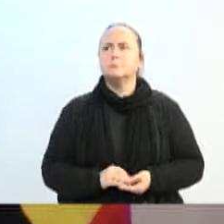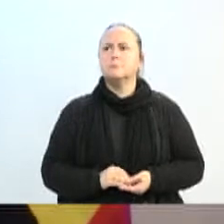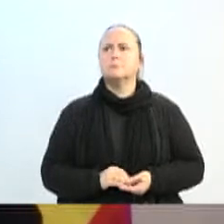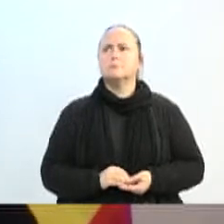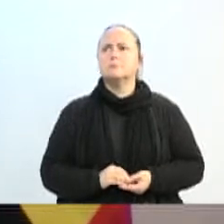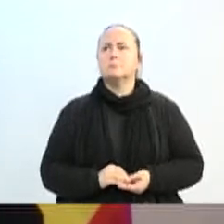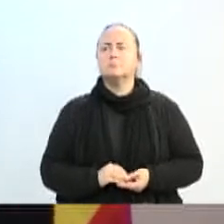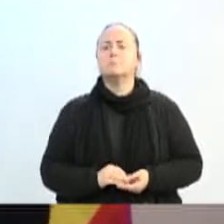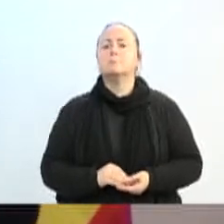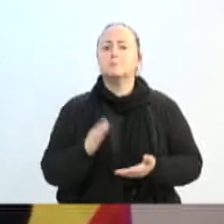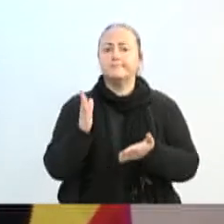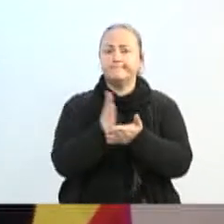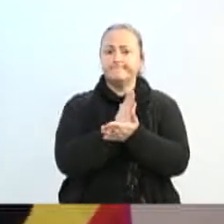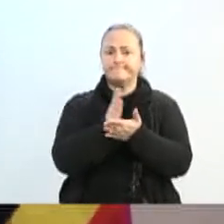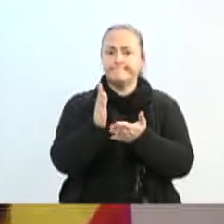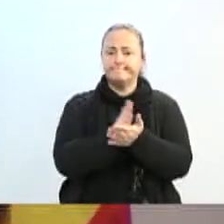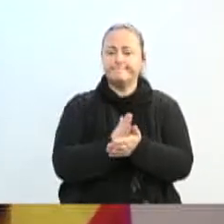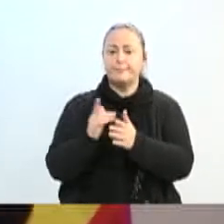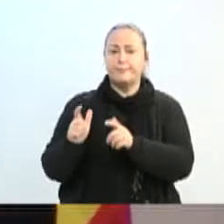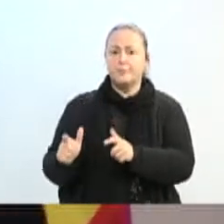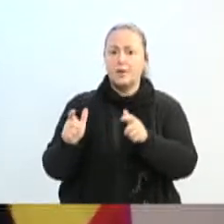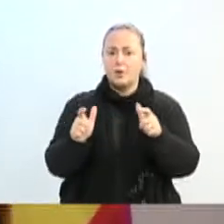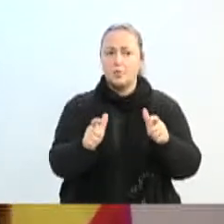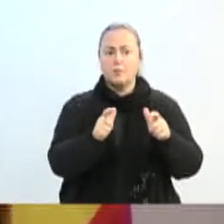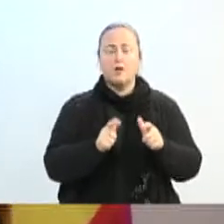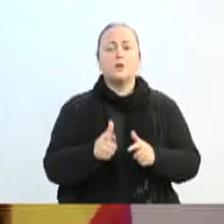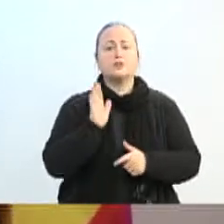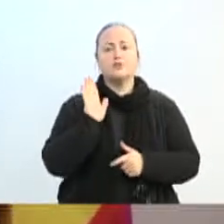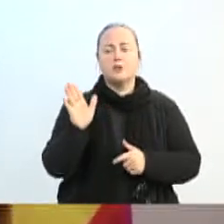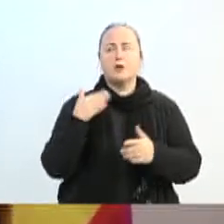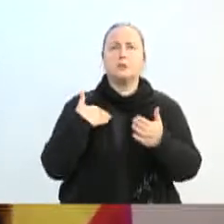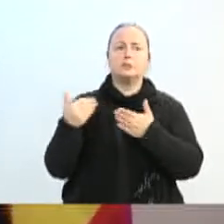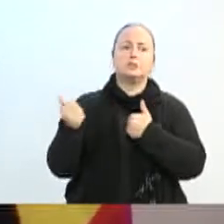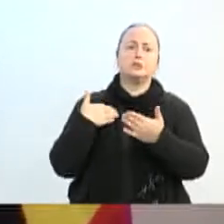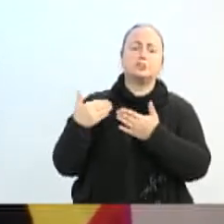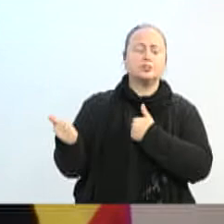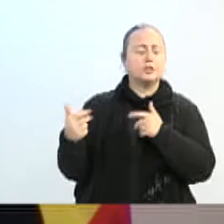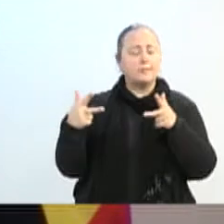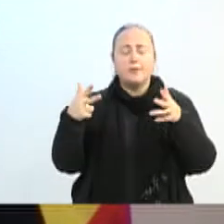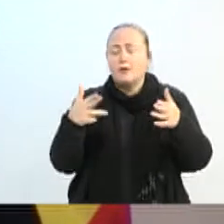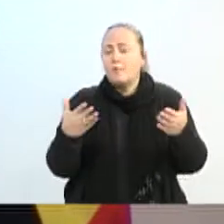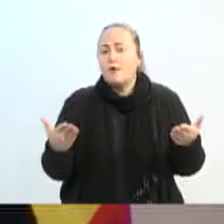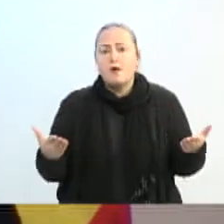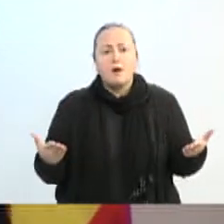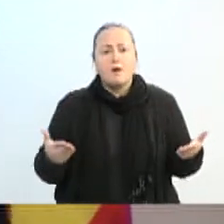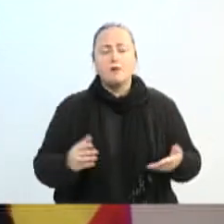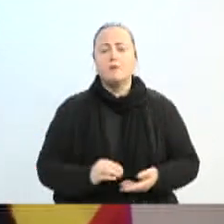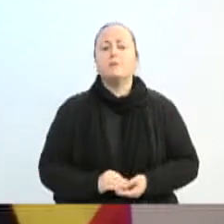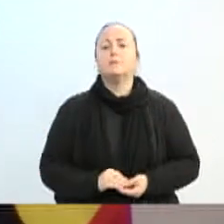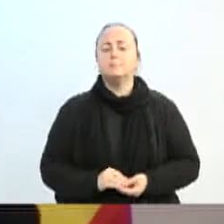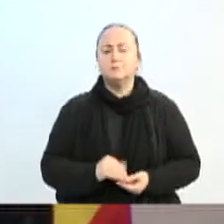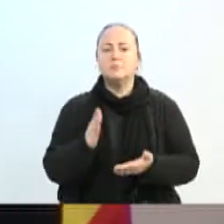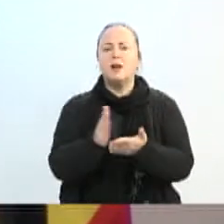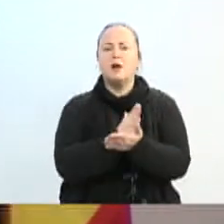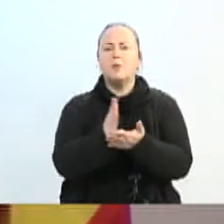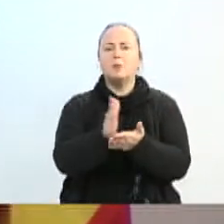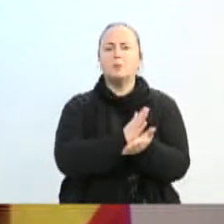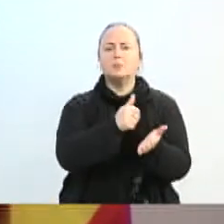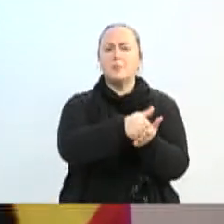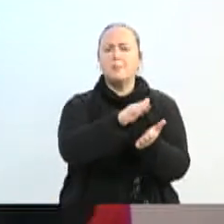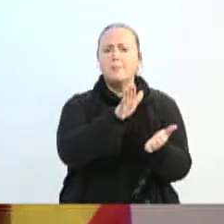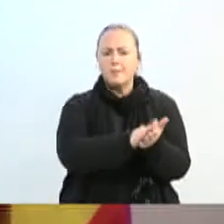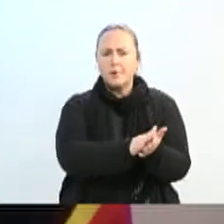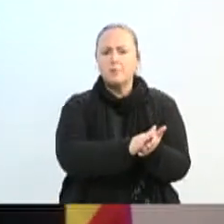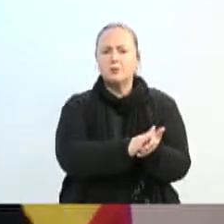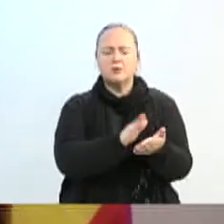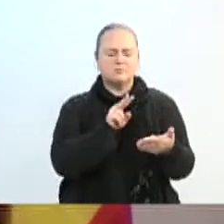porque em alguns lugares nós somos chamados por causa desse tipo de situação e muitos são notificados e dizer ah eu não vou fazer